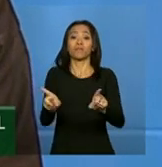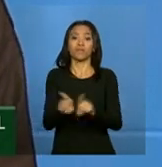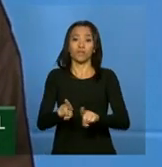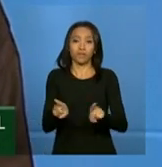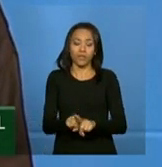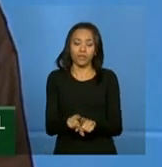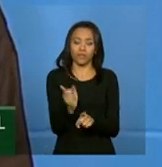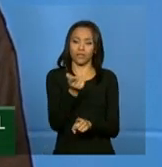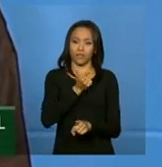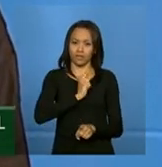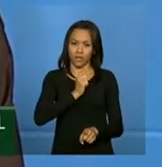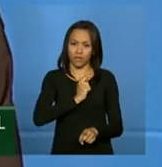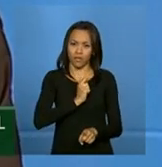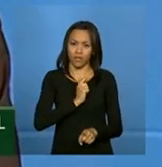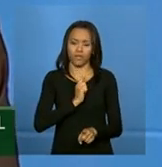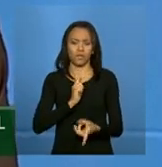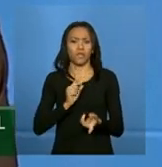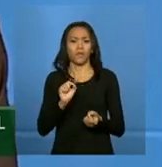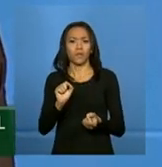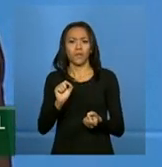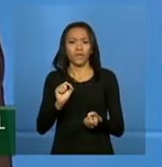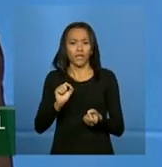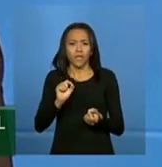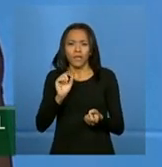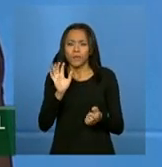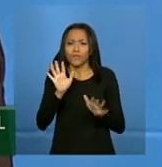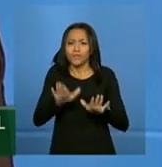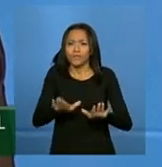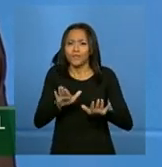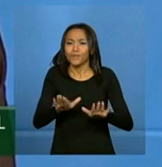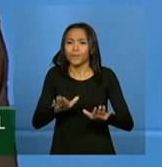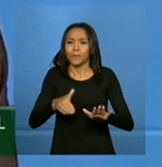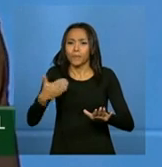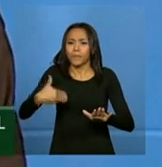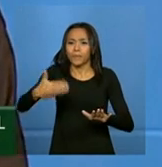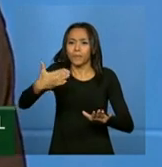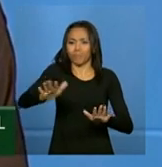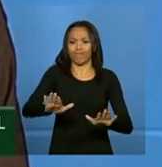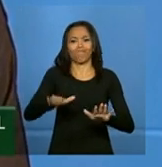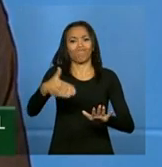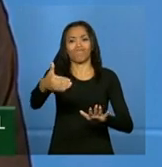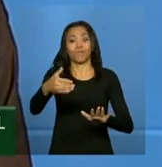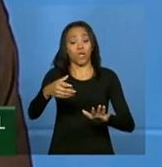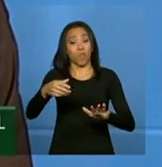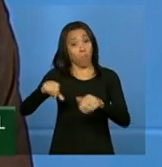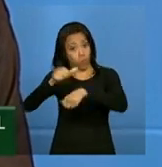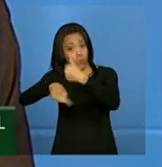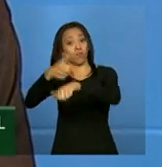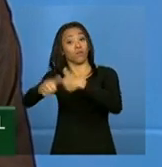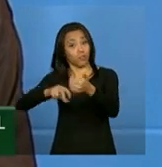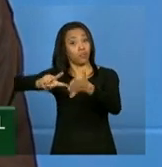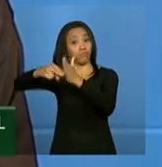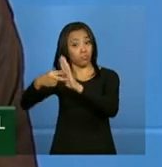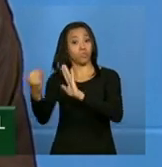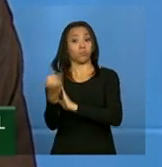houve diferenças na velocidade do progresso. Houve mudanças mais significativas desde